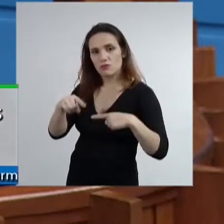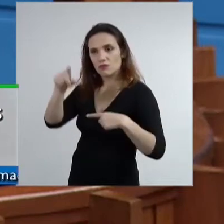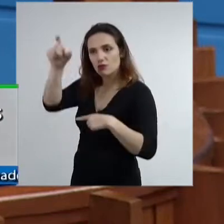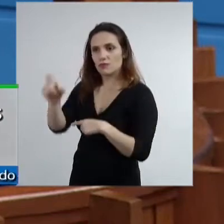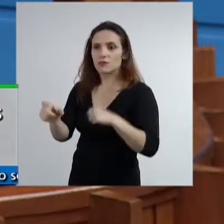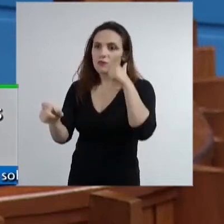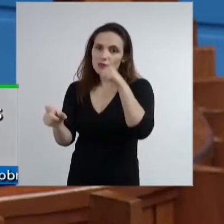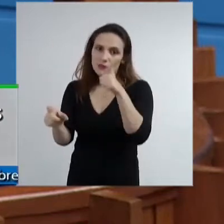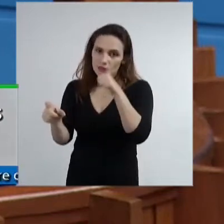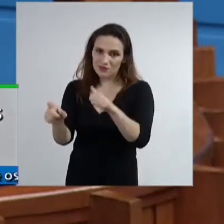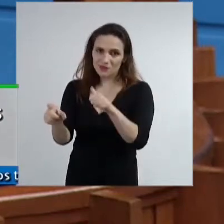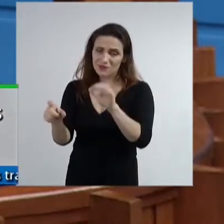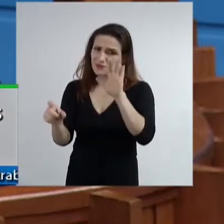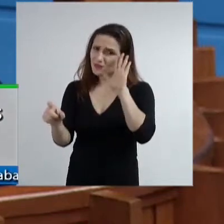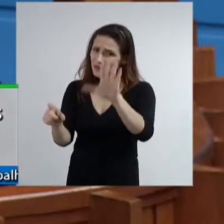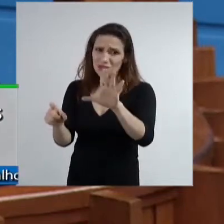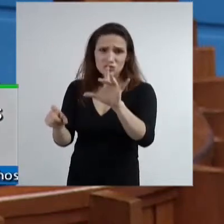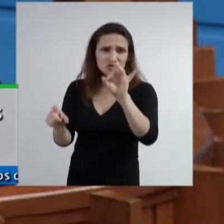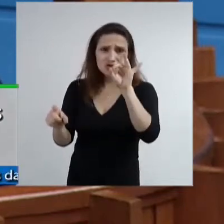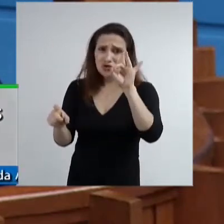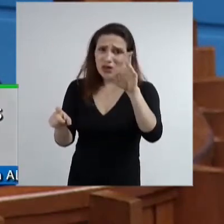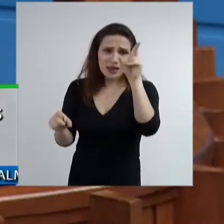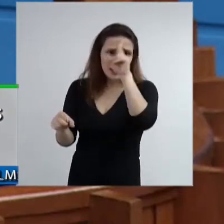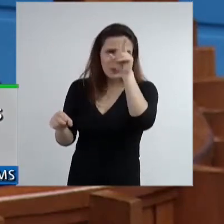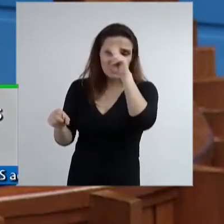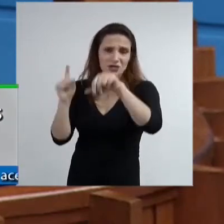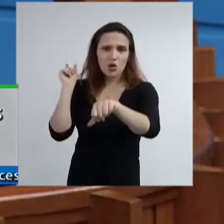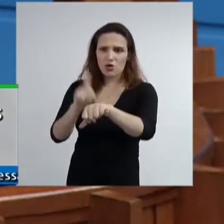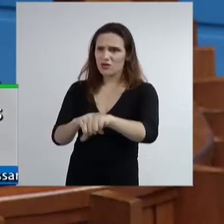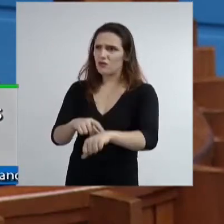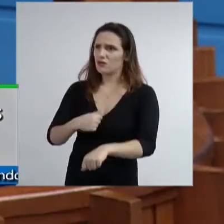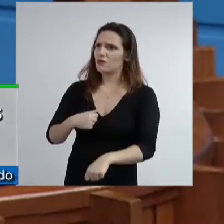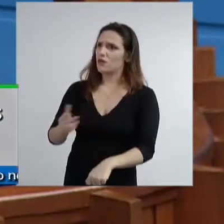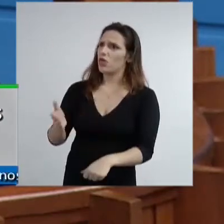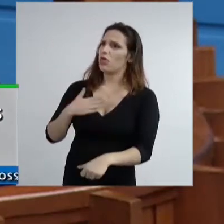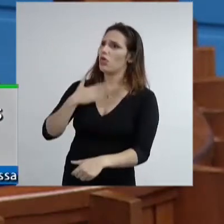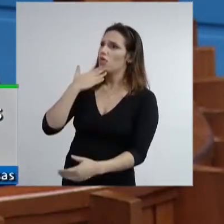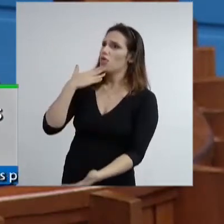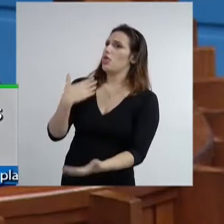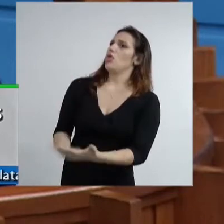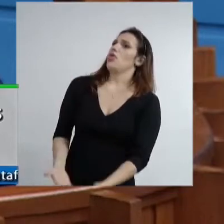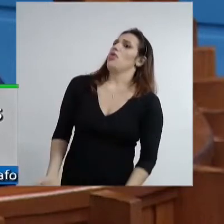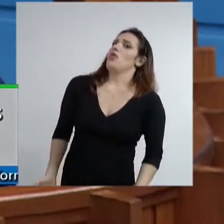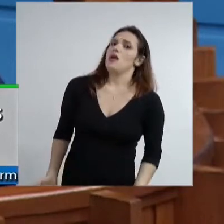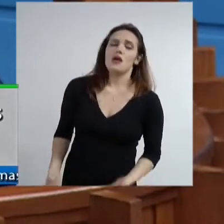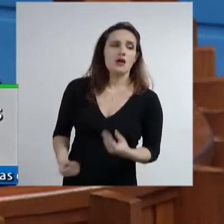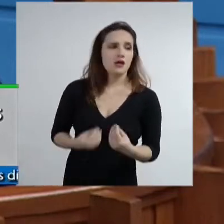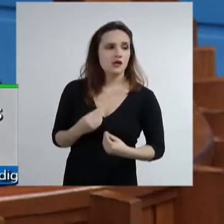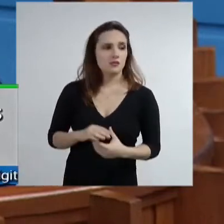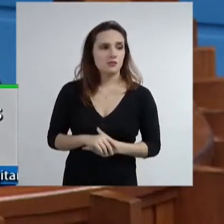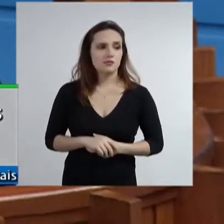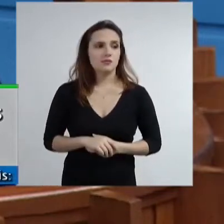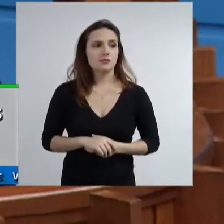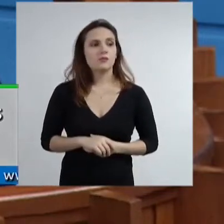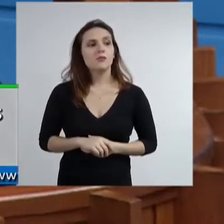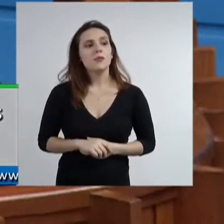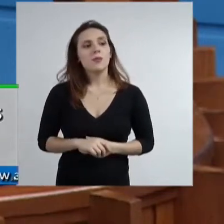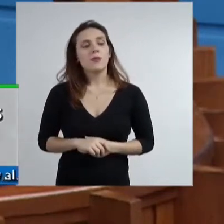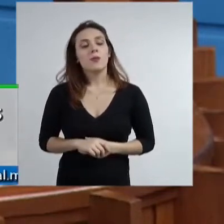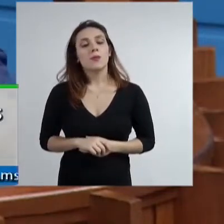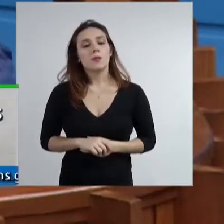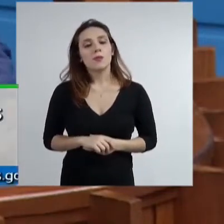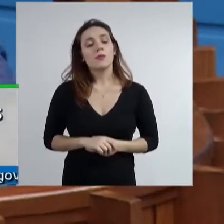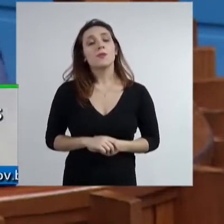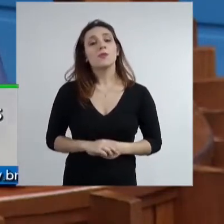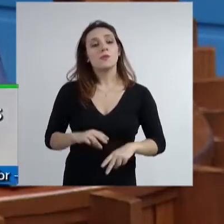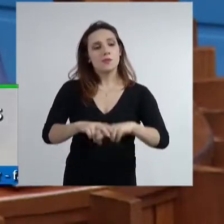aparecem em casos bárbaros, que chamam a atenção midiática.